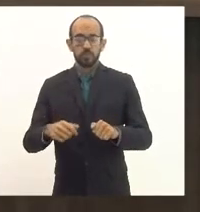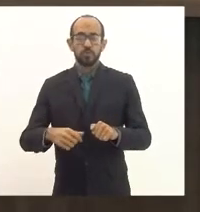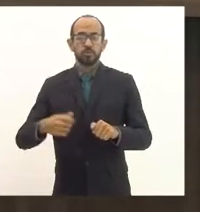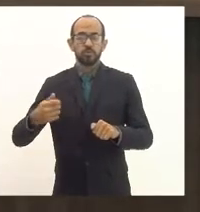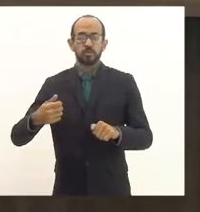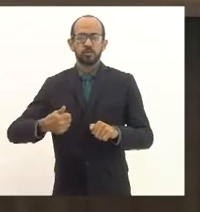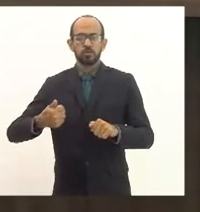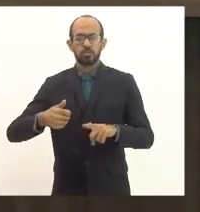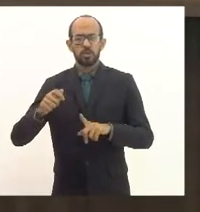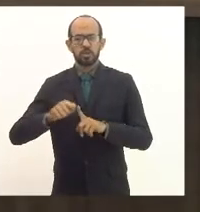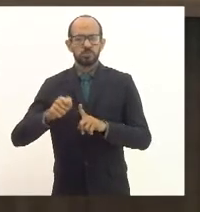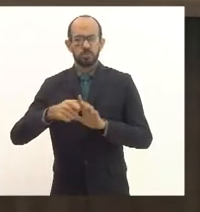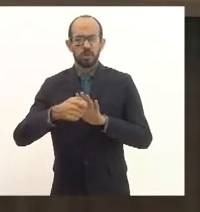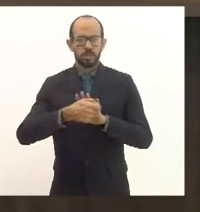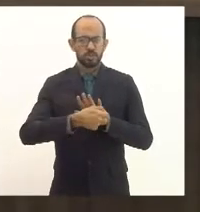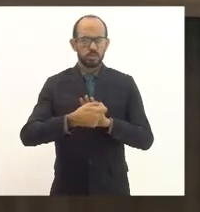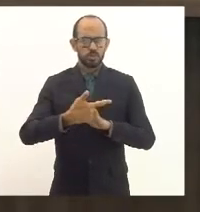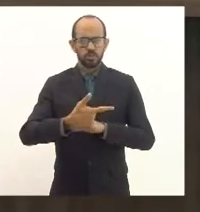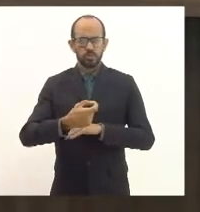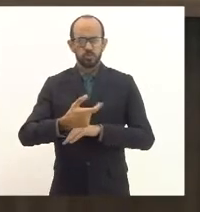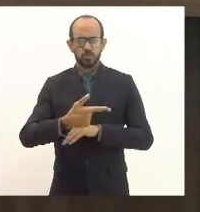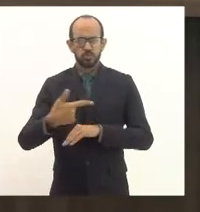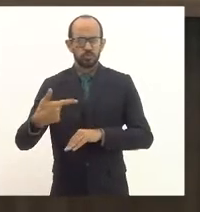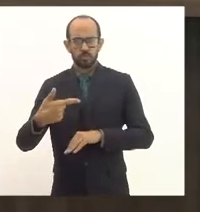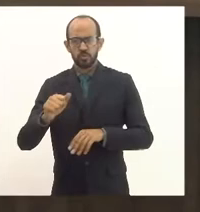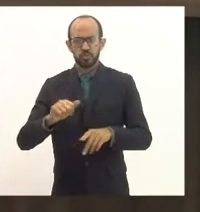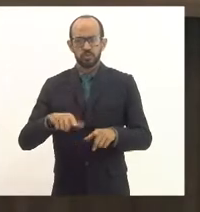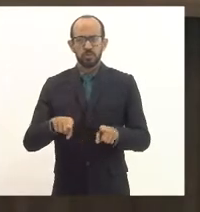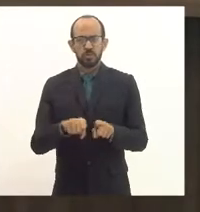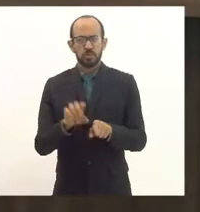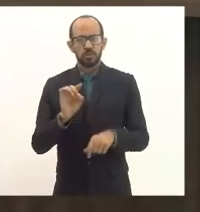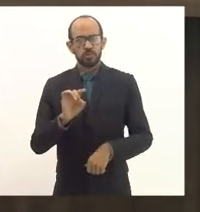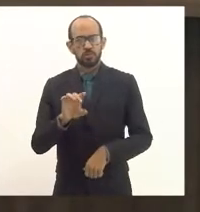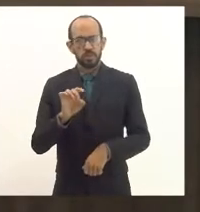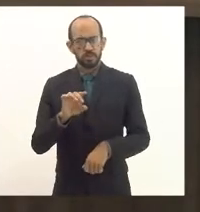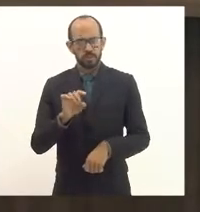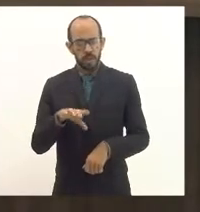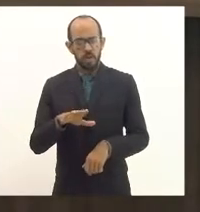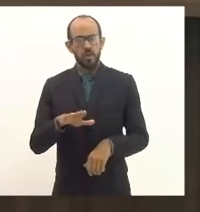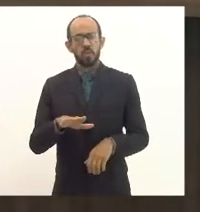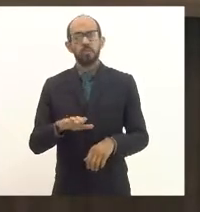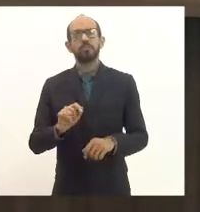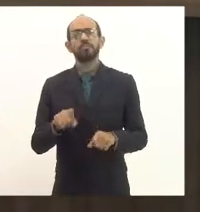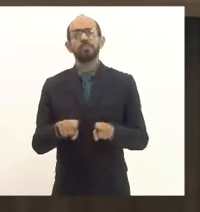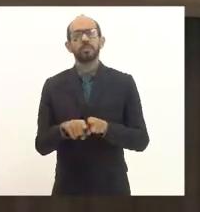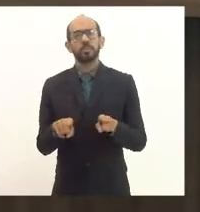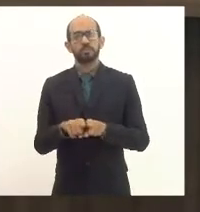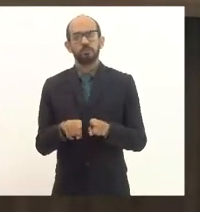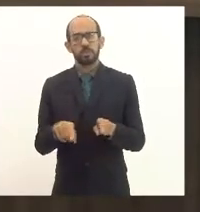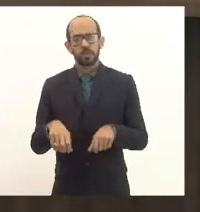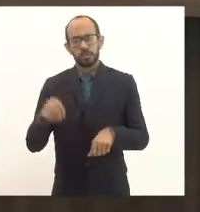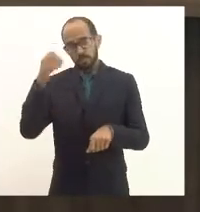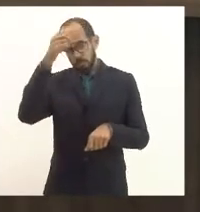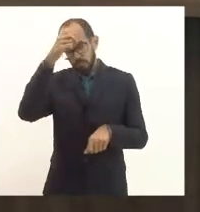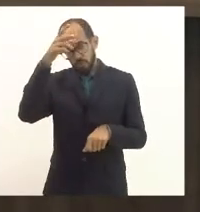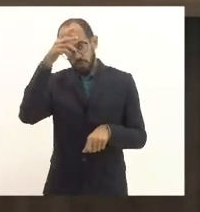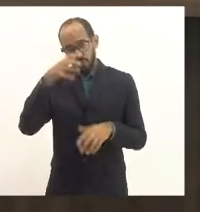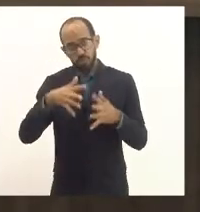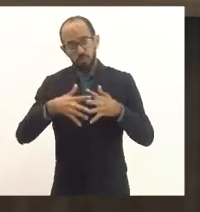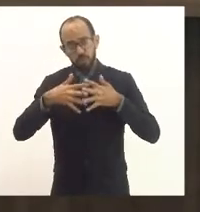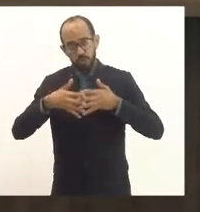meses de 2022, em especial, mas não só, o município de